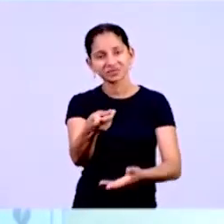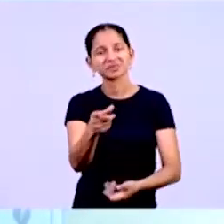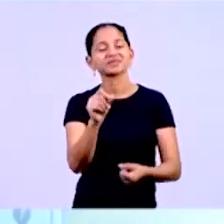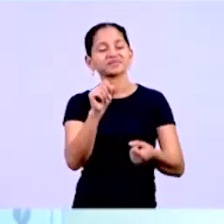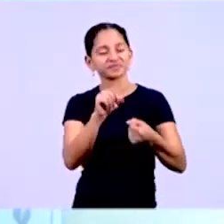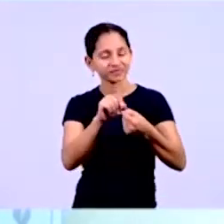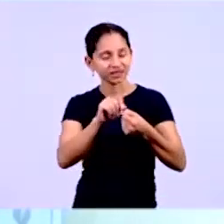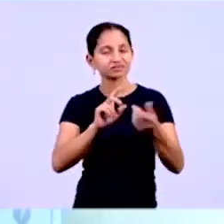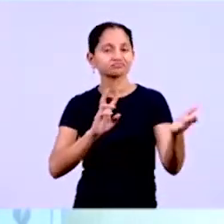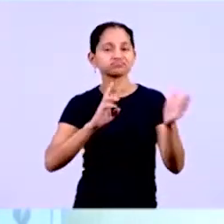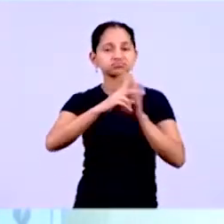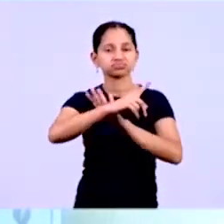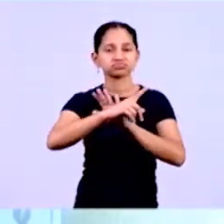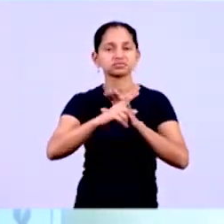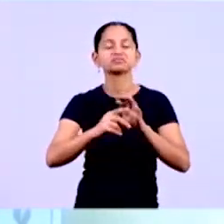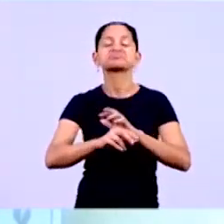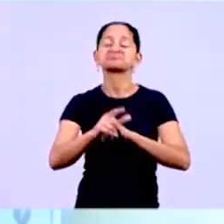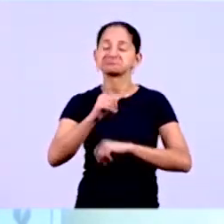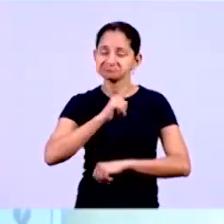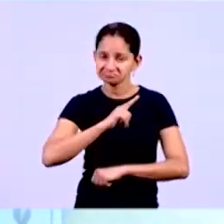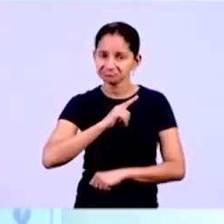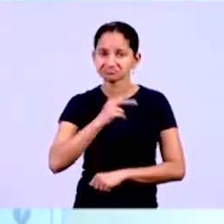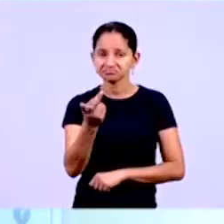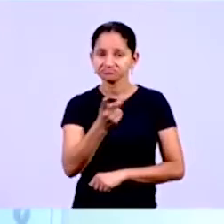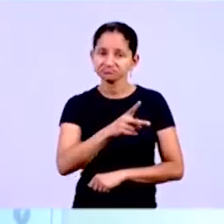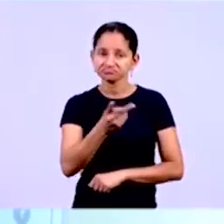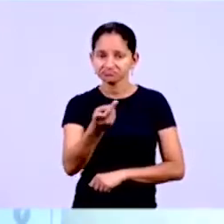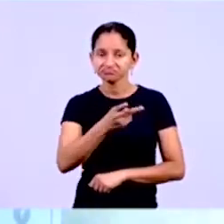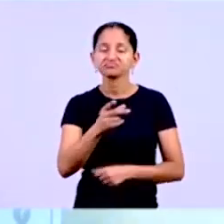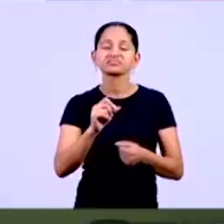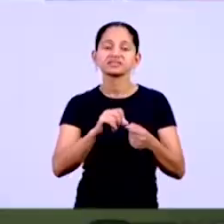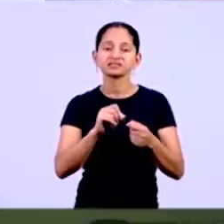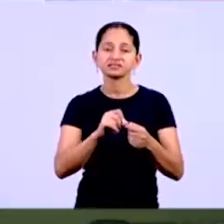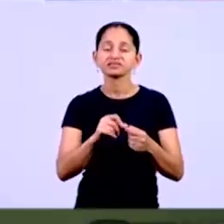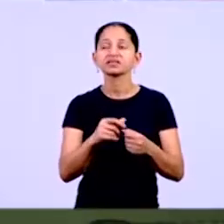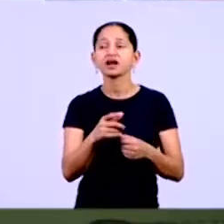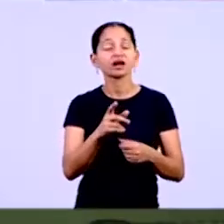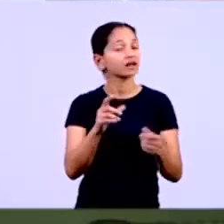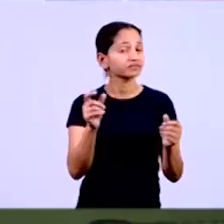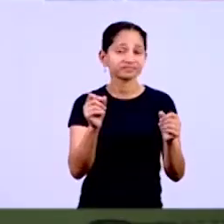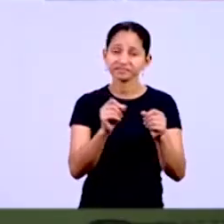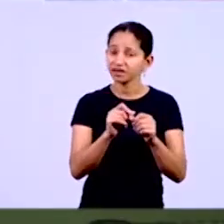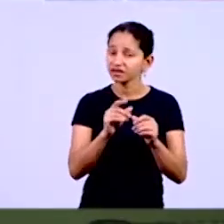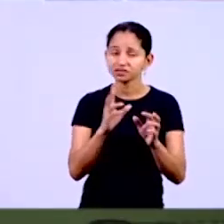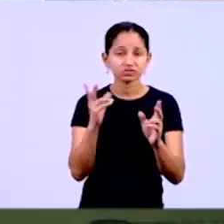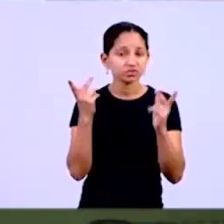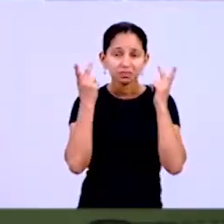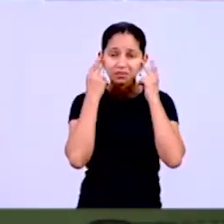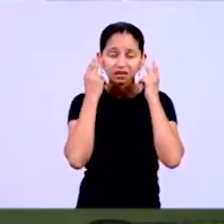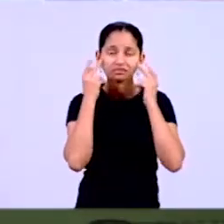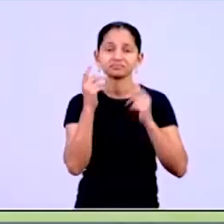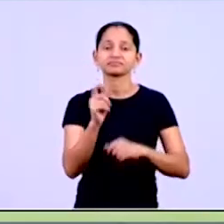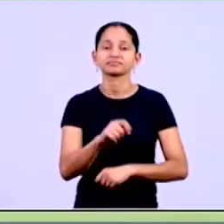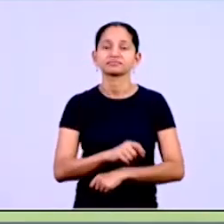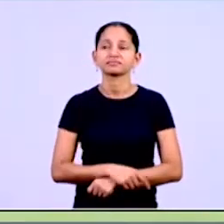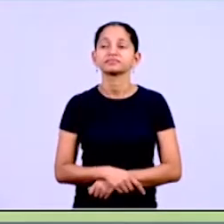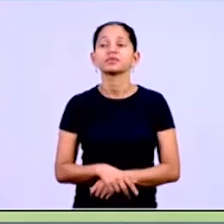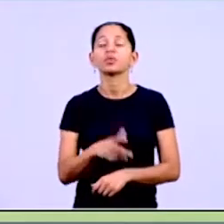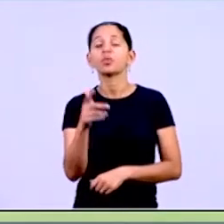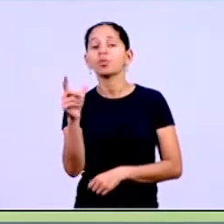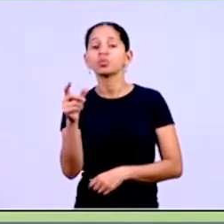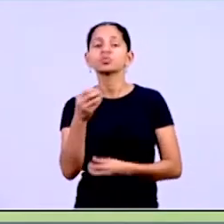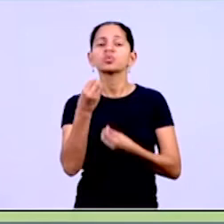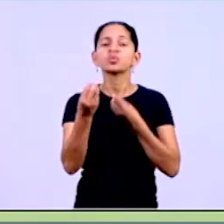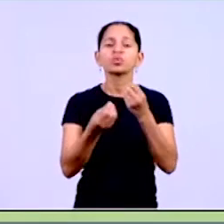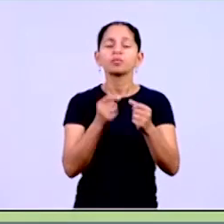impressora multifuncional, ele tem as duas funções, né? Entrada e saída, né? Olha aí. Leitores biométricos, isso é